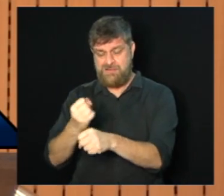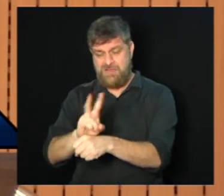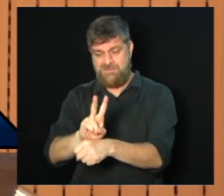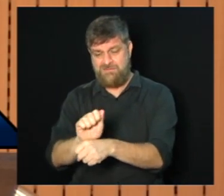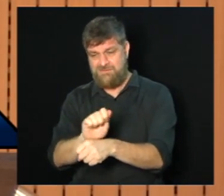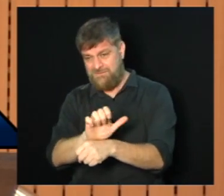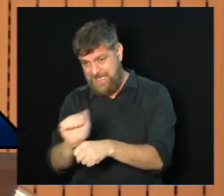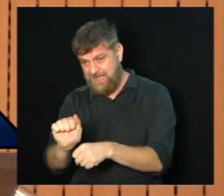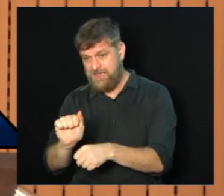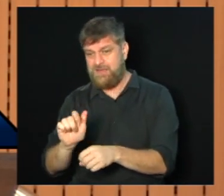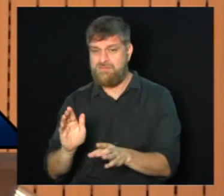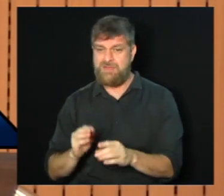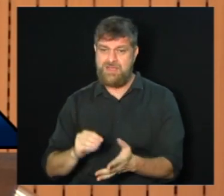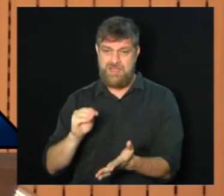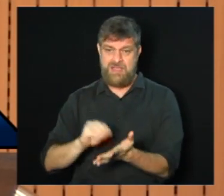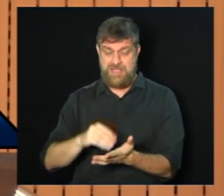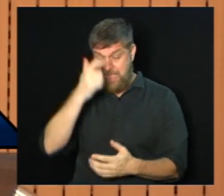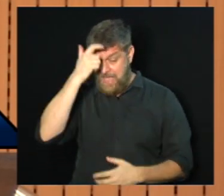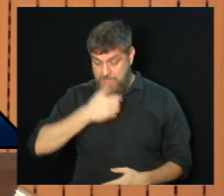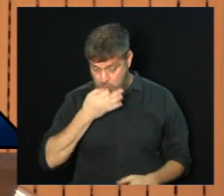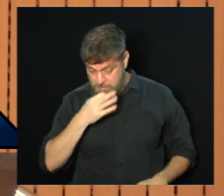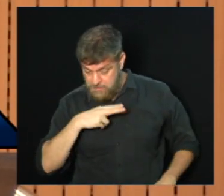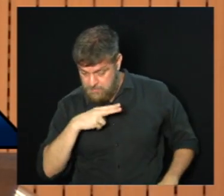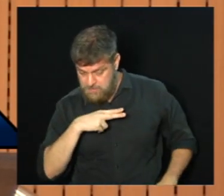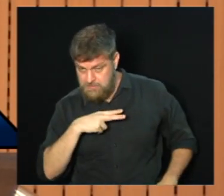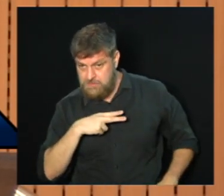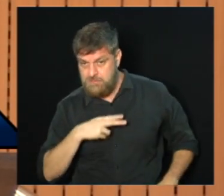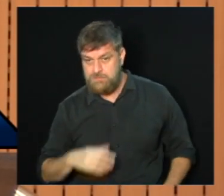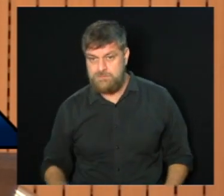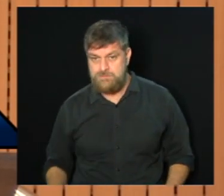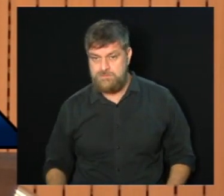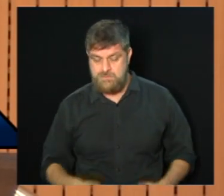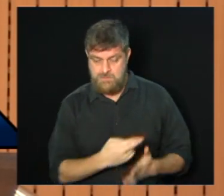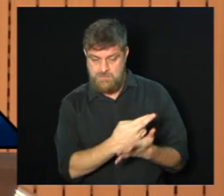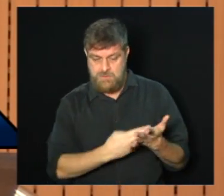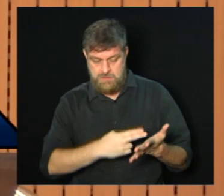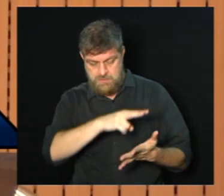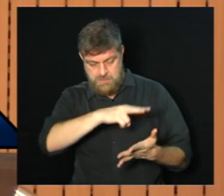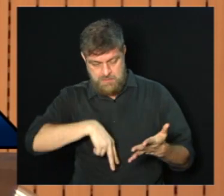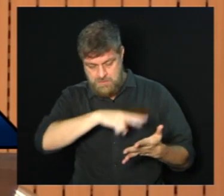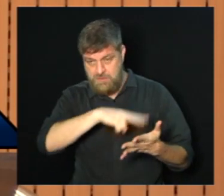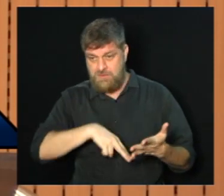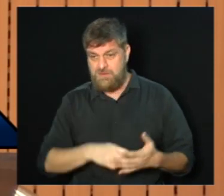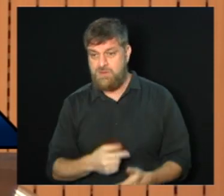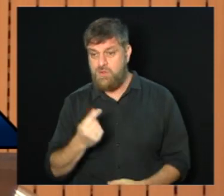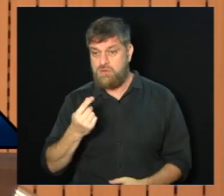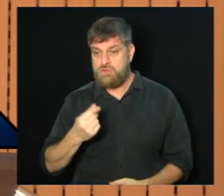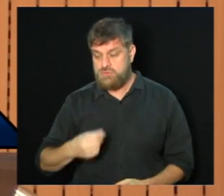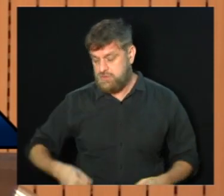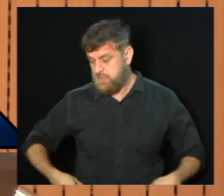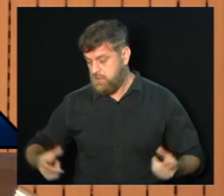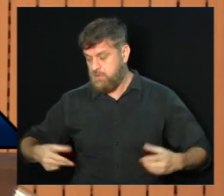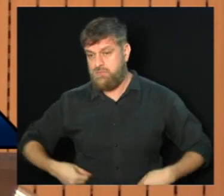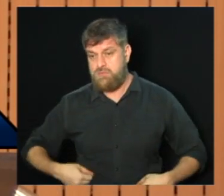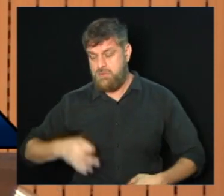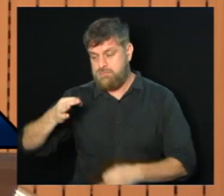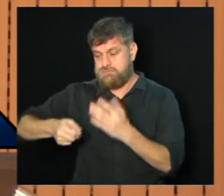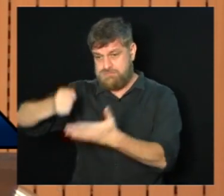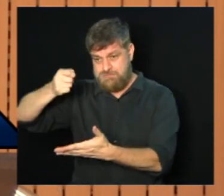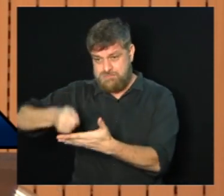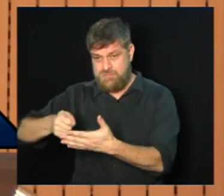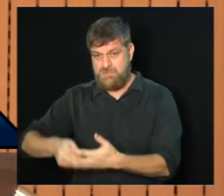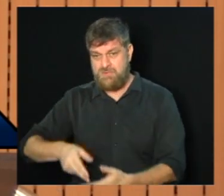De fato, isso não sou eu que estou falando, leiam os relatórios do Tribunal de Contas do Estado sobre o governo Jonas.